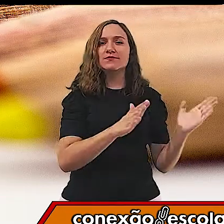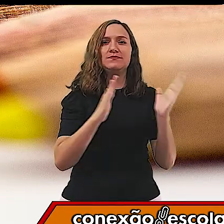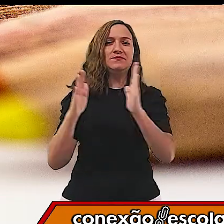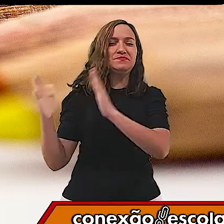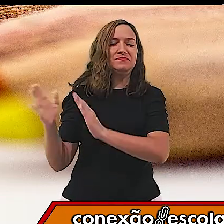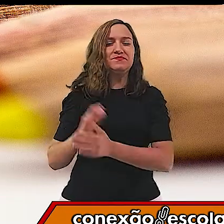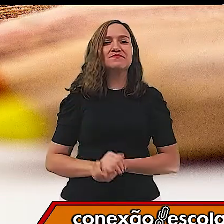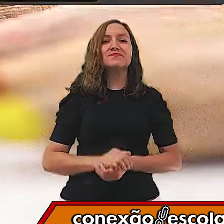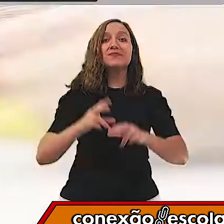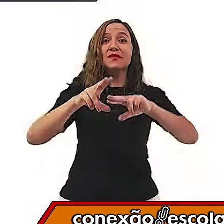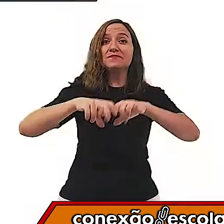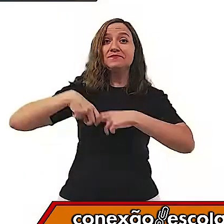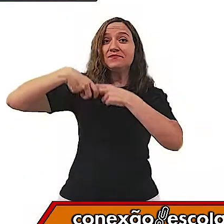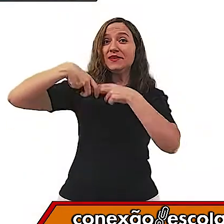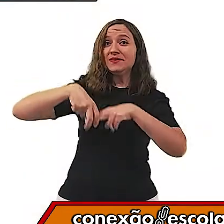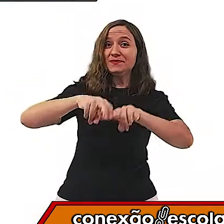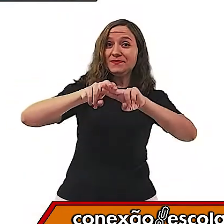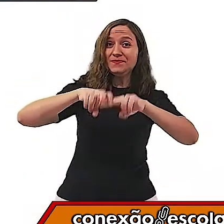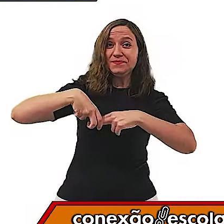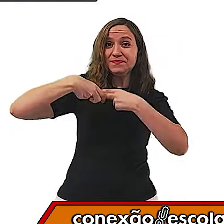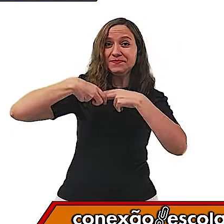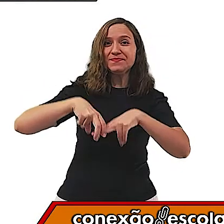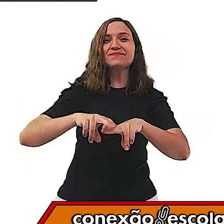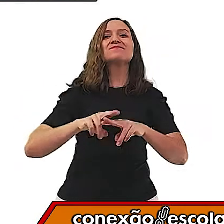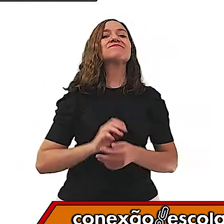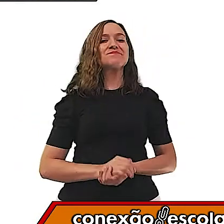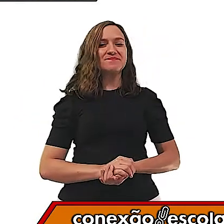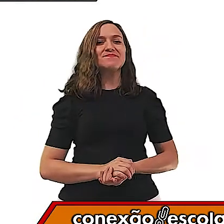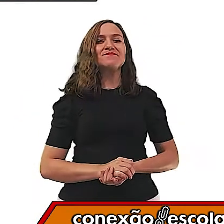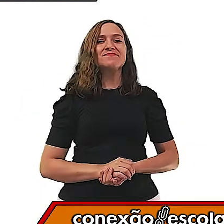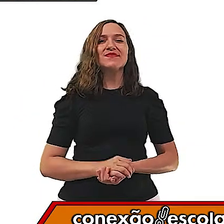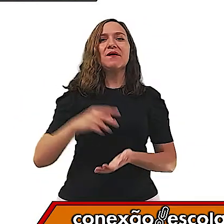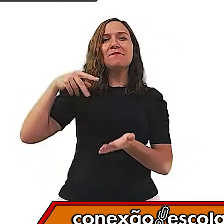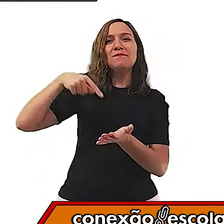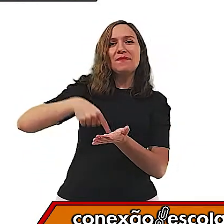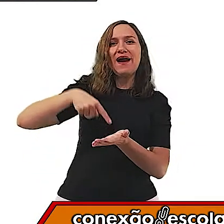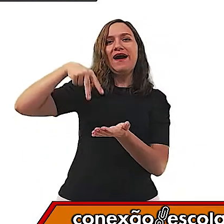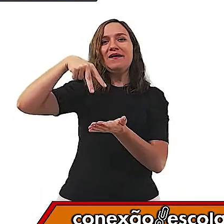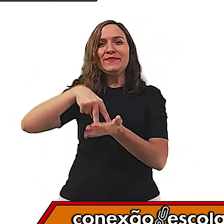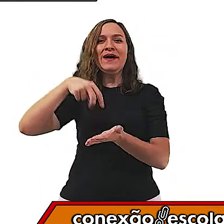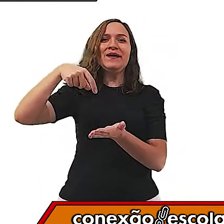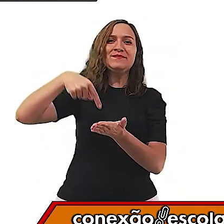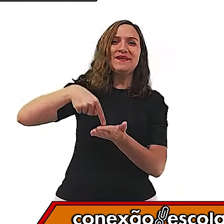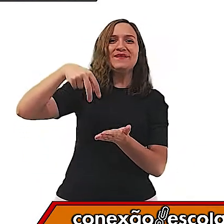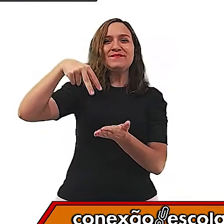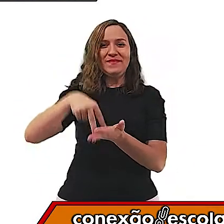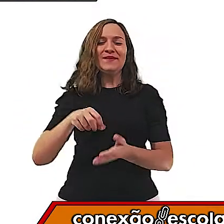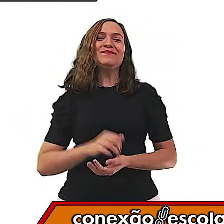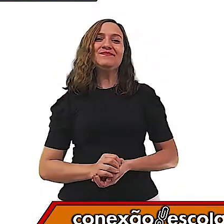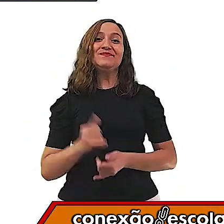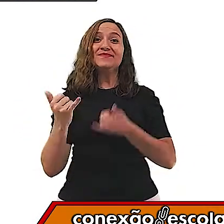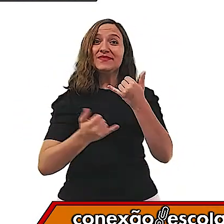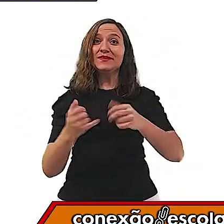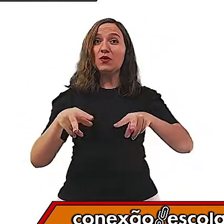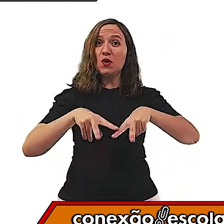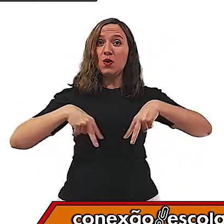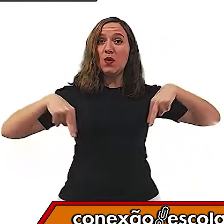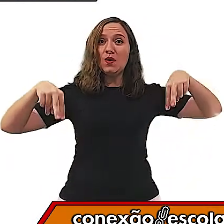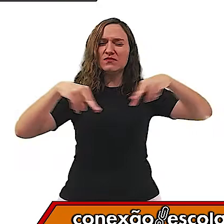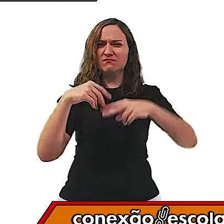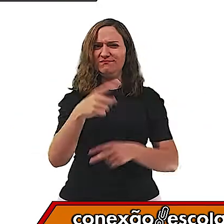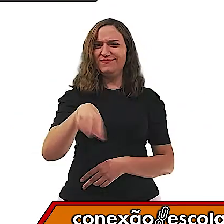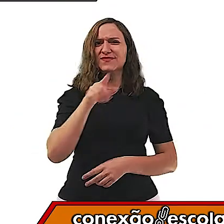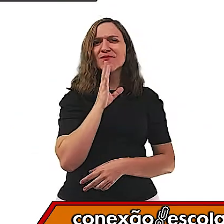imagens. O balanço, a amarelinha, brincadeiras de roda. Vocês conhecem